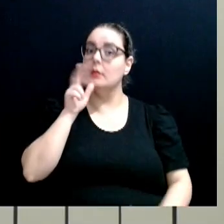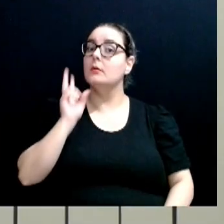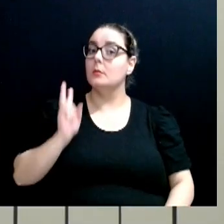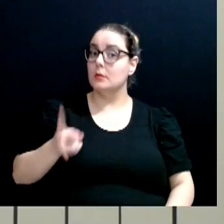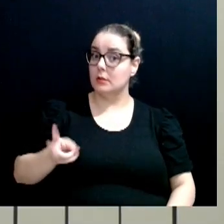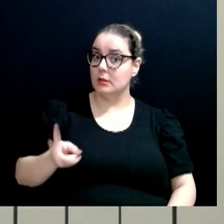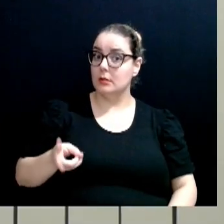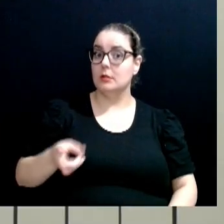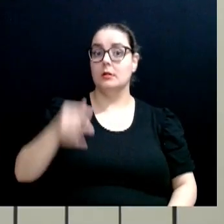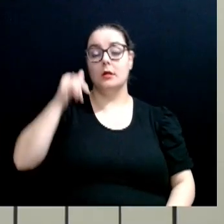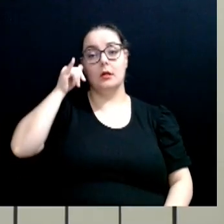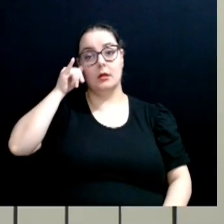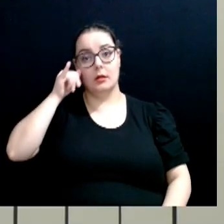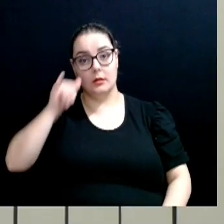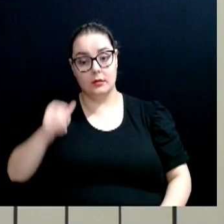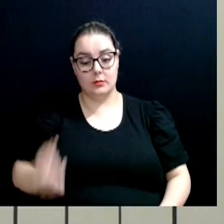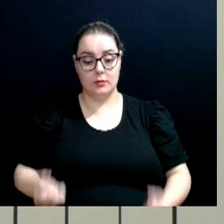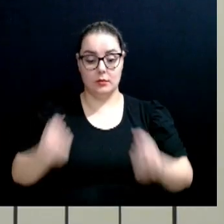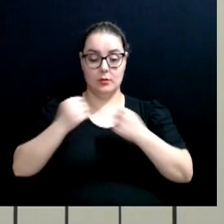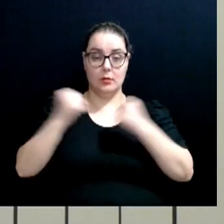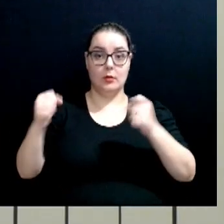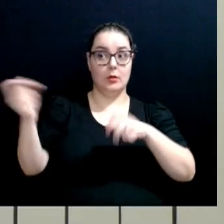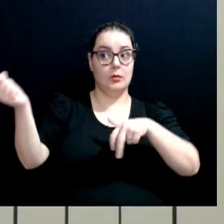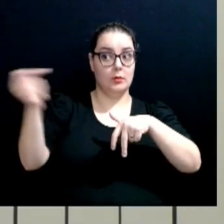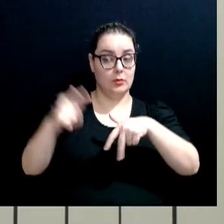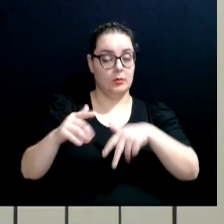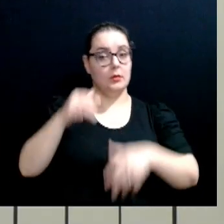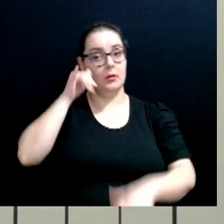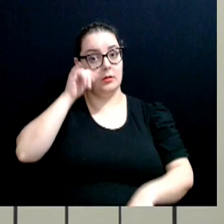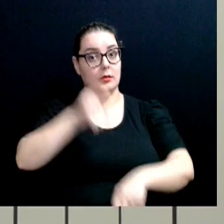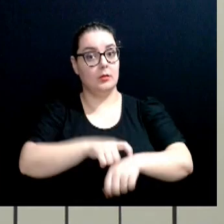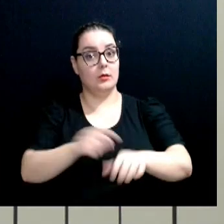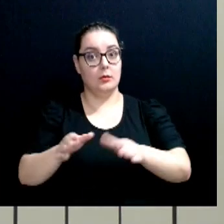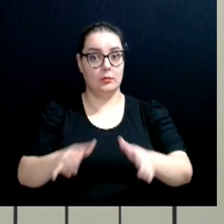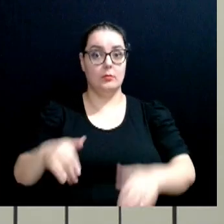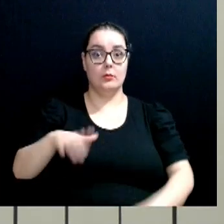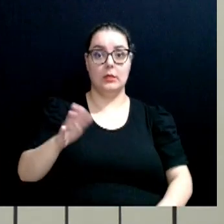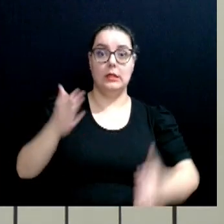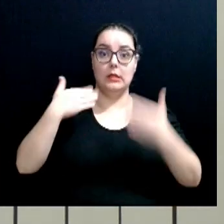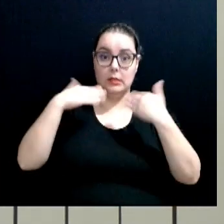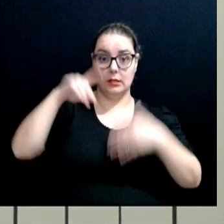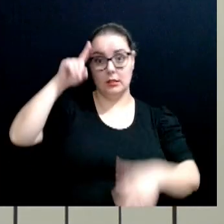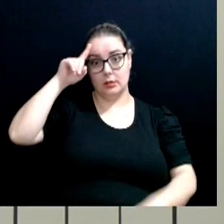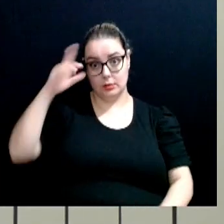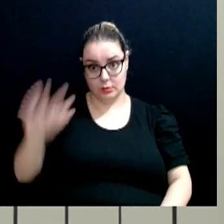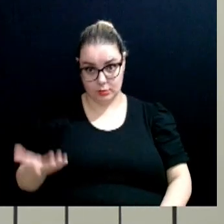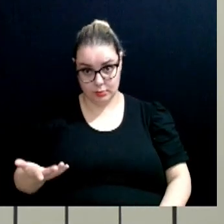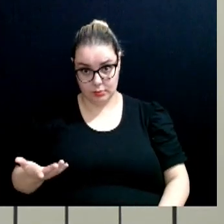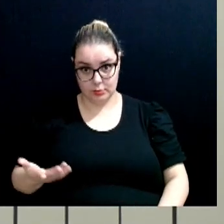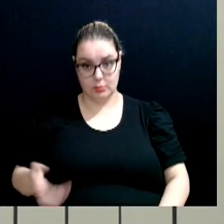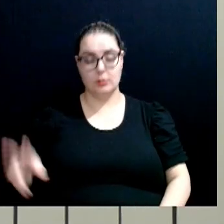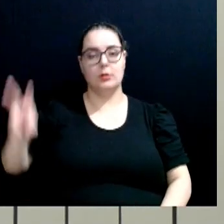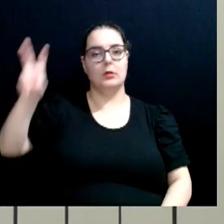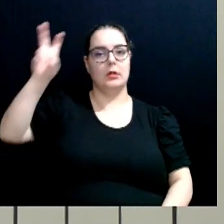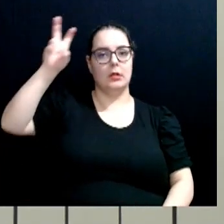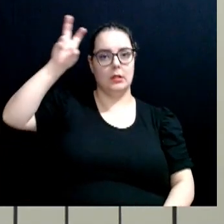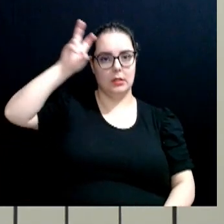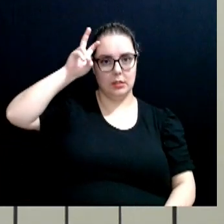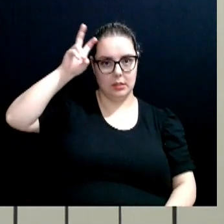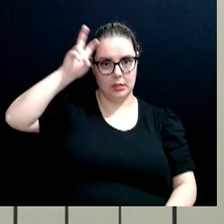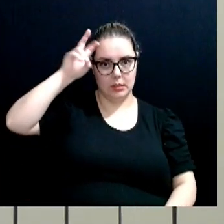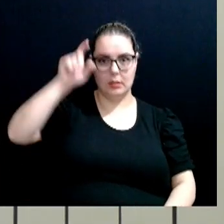evitar atividades expostas ao sol nos momentos mais quentes do dia. Na quinta-feira, uma frente fria